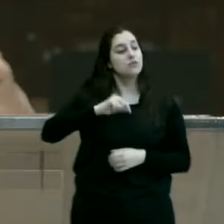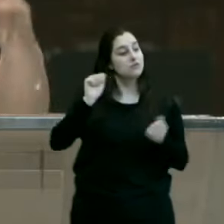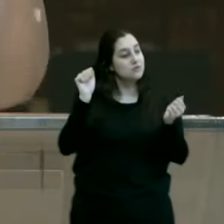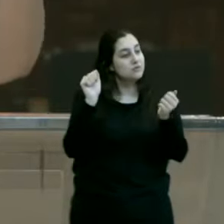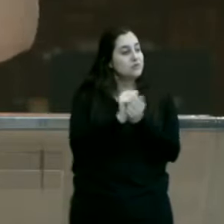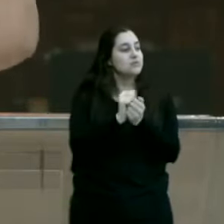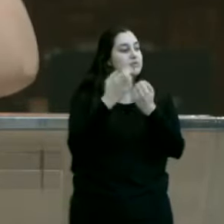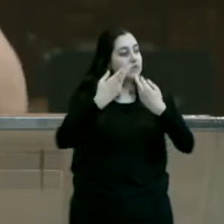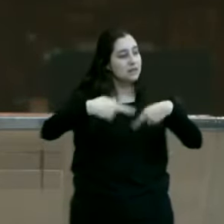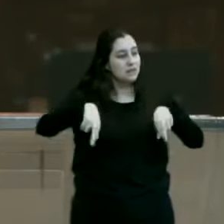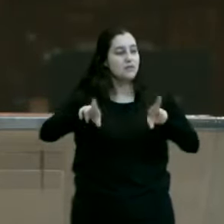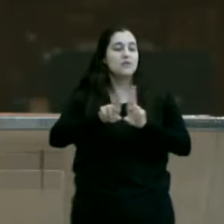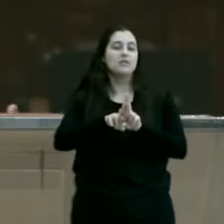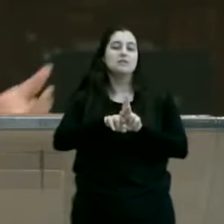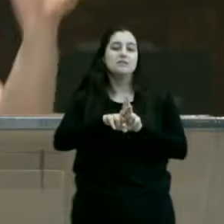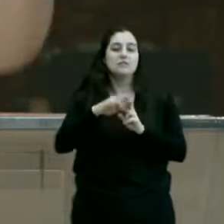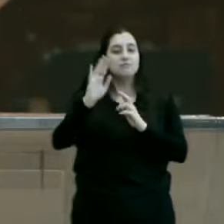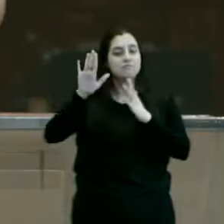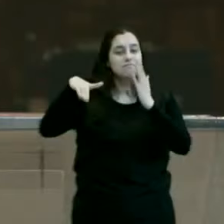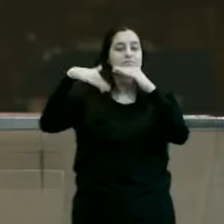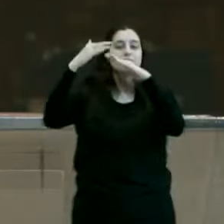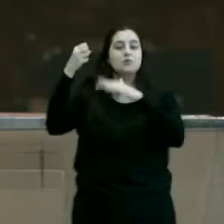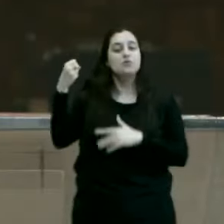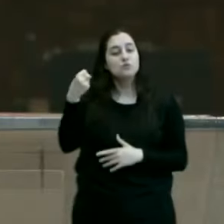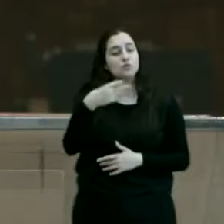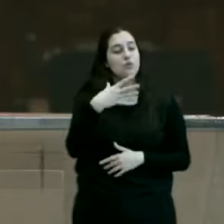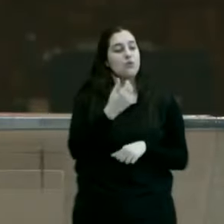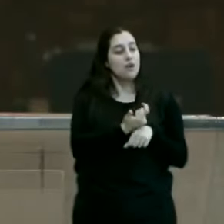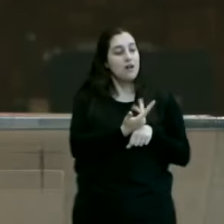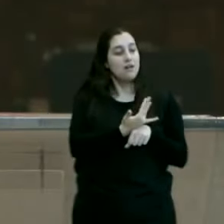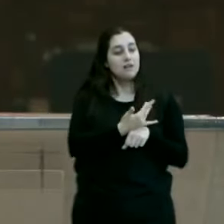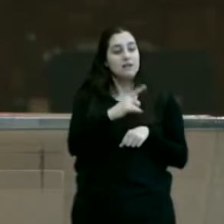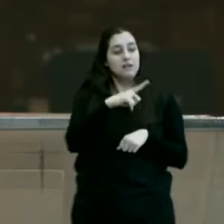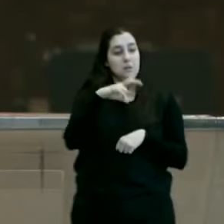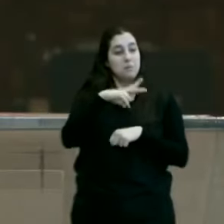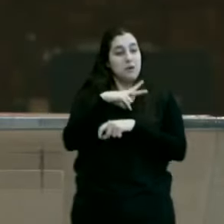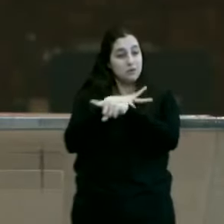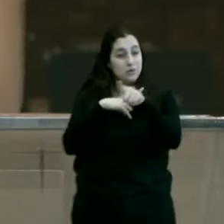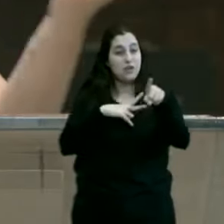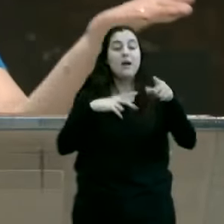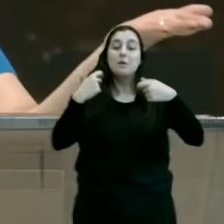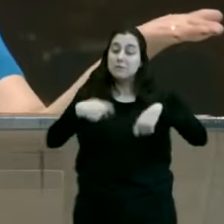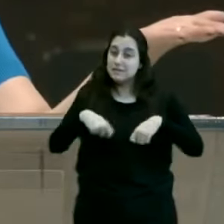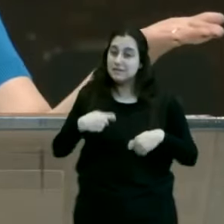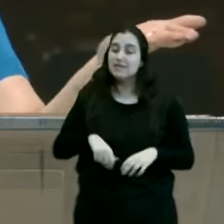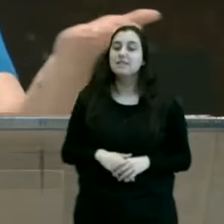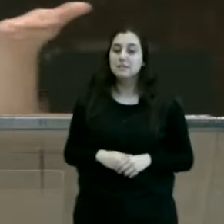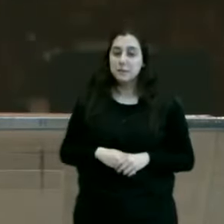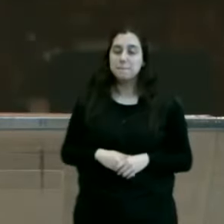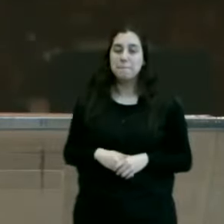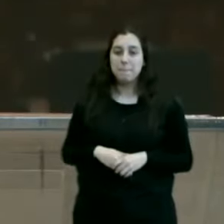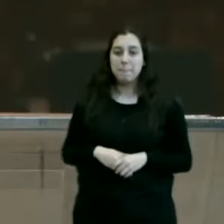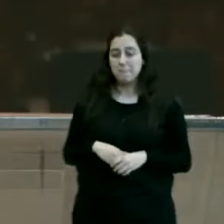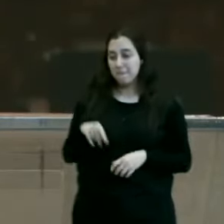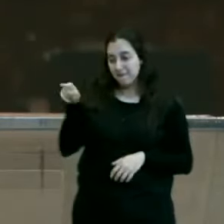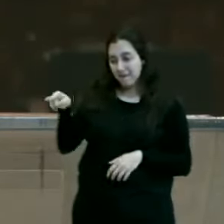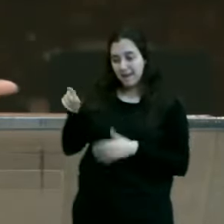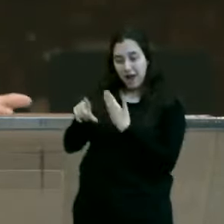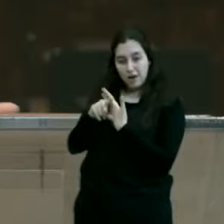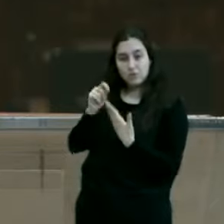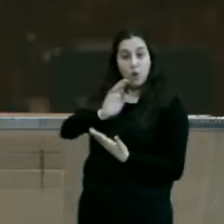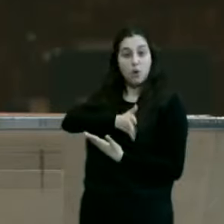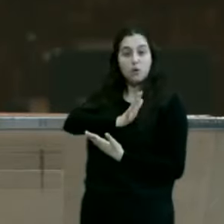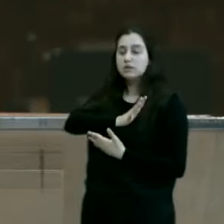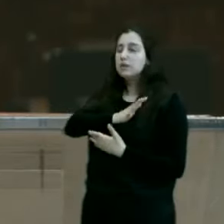renovação, dessa revolução que o avivamento pessoal traz. O coração dele foi estranhamente aquecido e ele